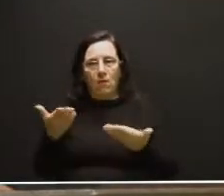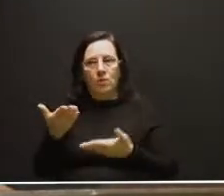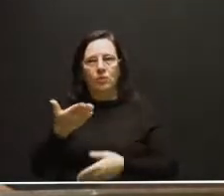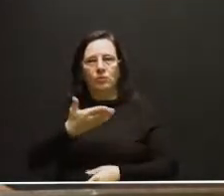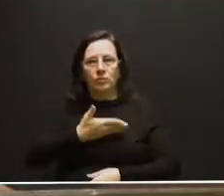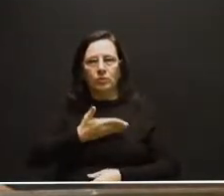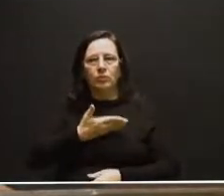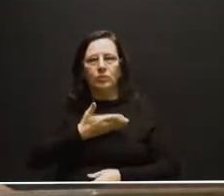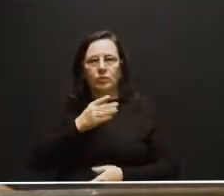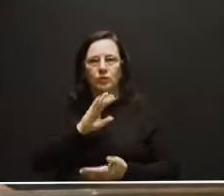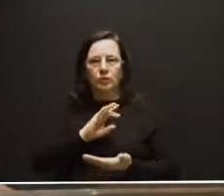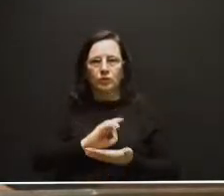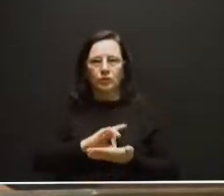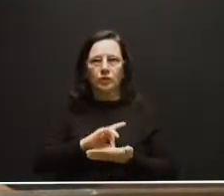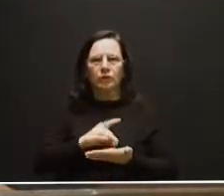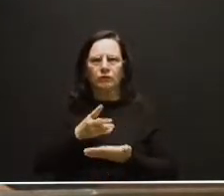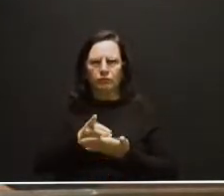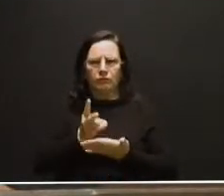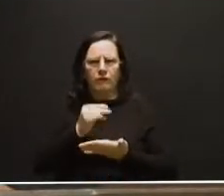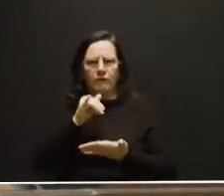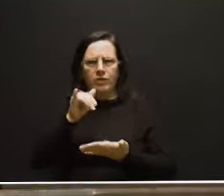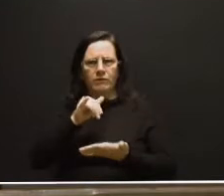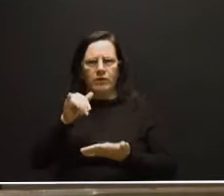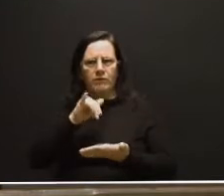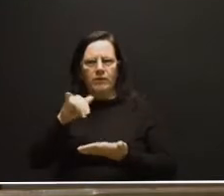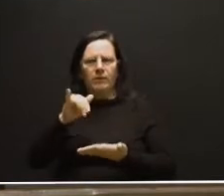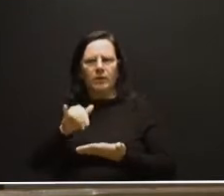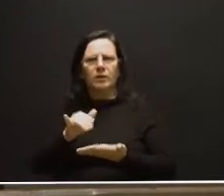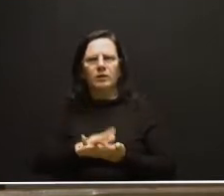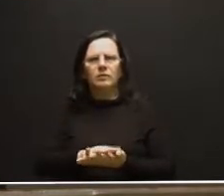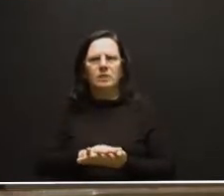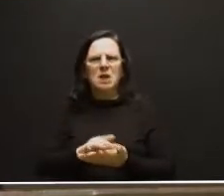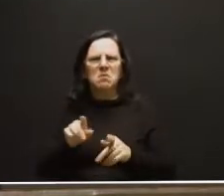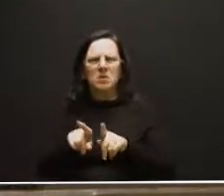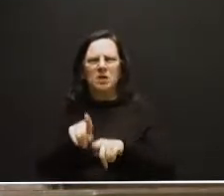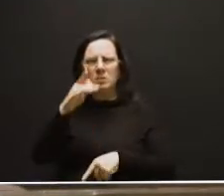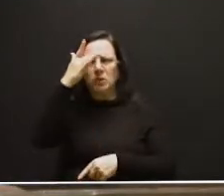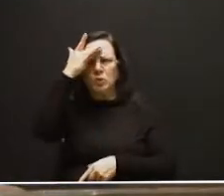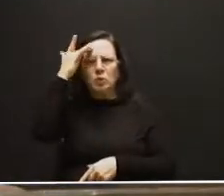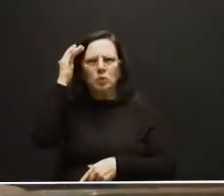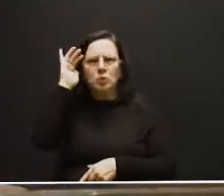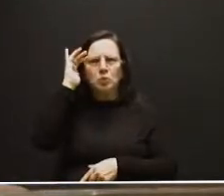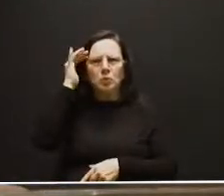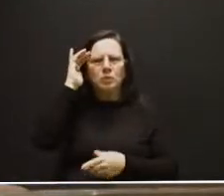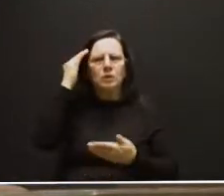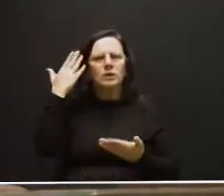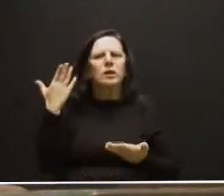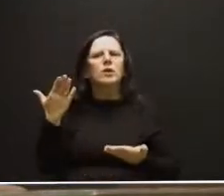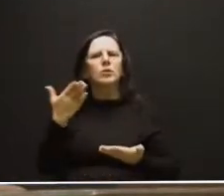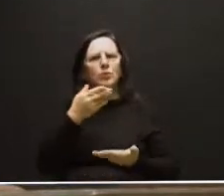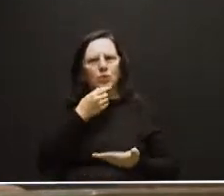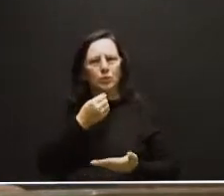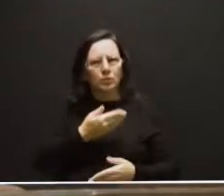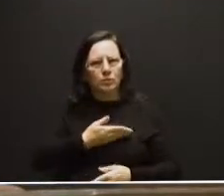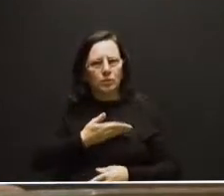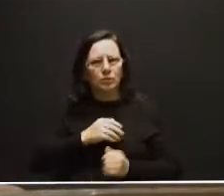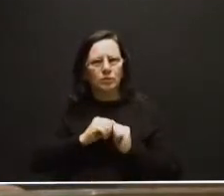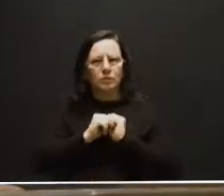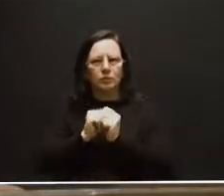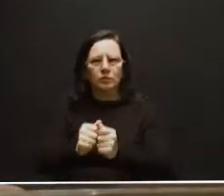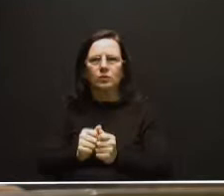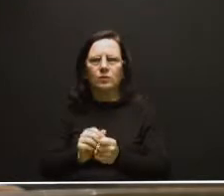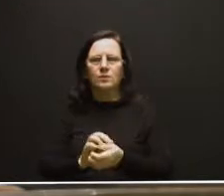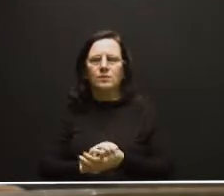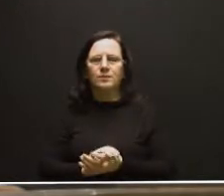é verdadeiro ele fica ali avisa avise mesmo depois que a pessoa ainda não consegue abrir os olhos do amigo tá lá pra dar as mãos né